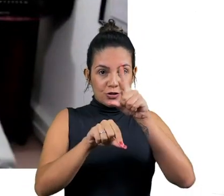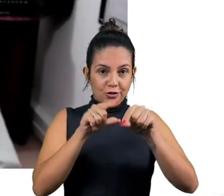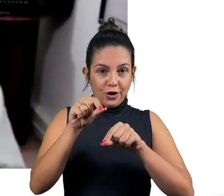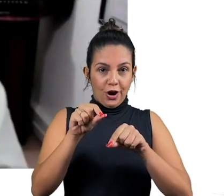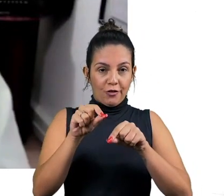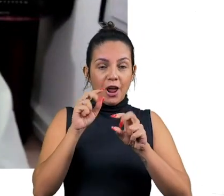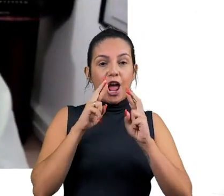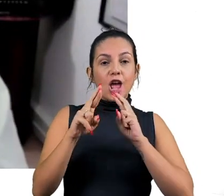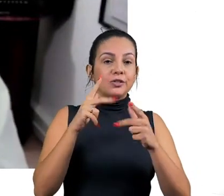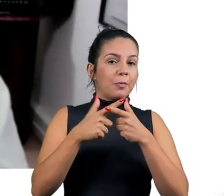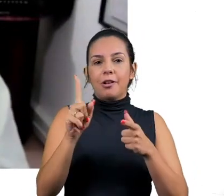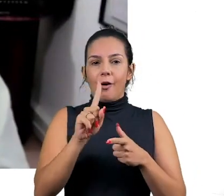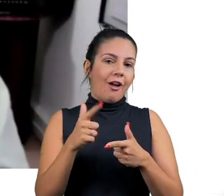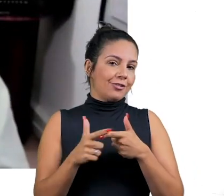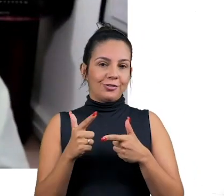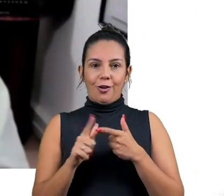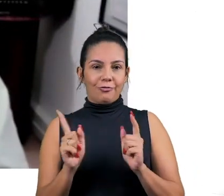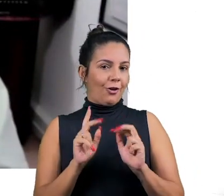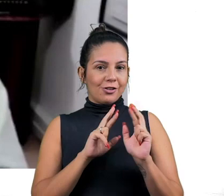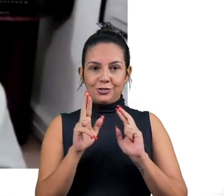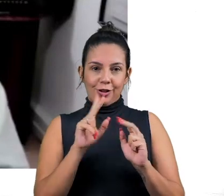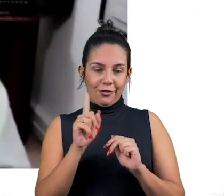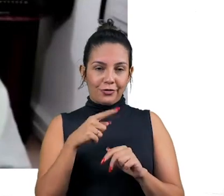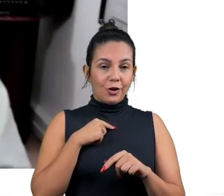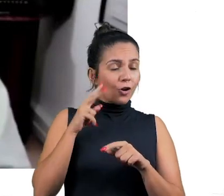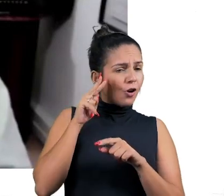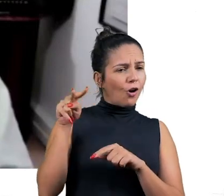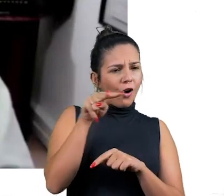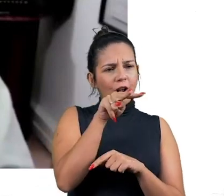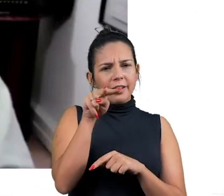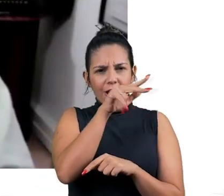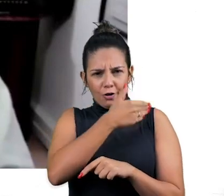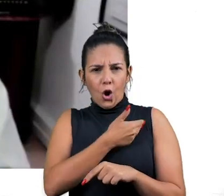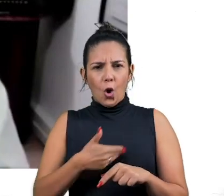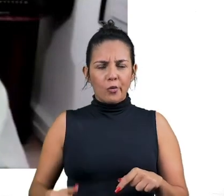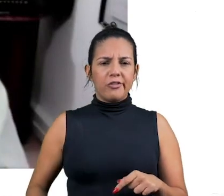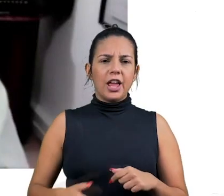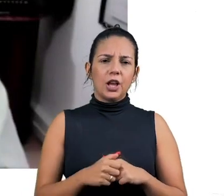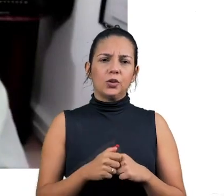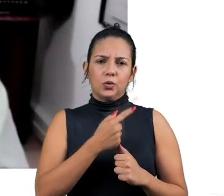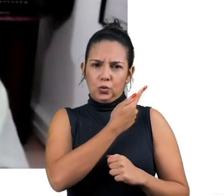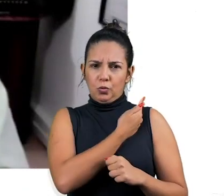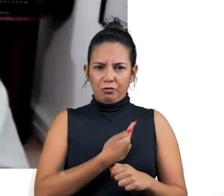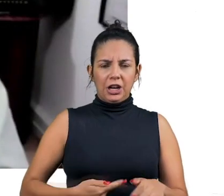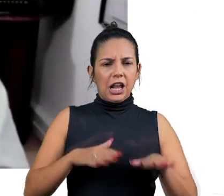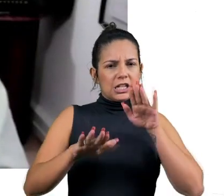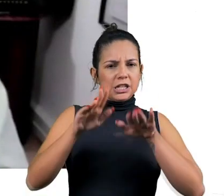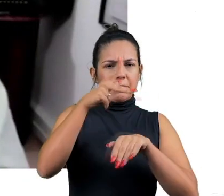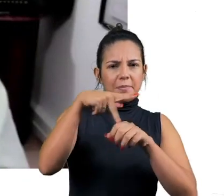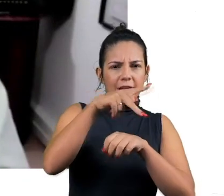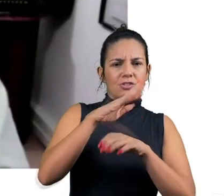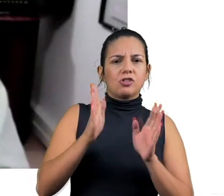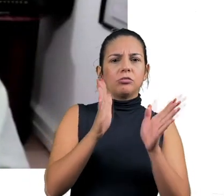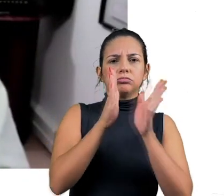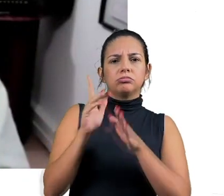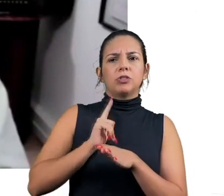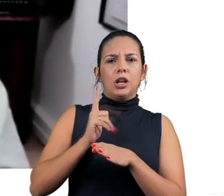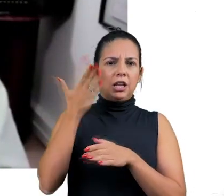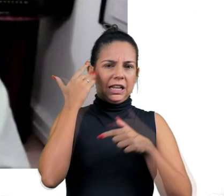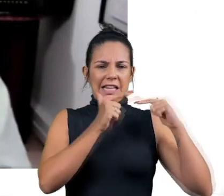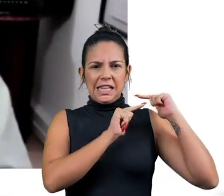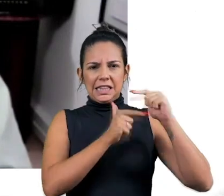que não resolvem, né? E eu olhando para esse tipo de governante, alguns deles em países que já tinham pouca